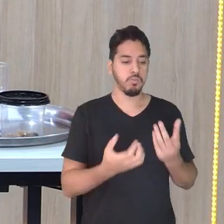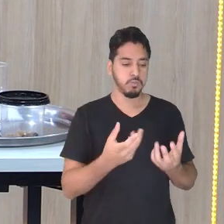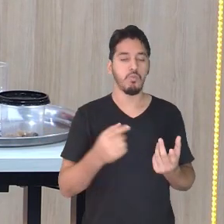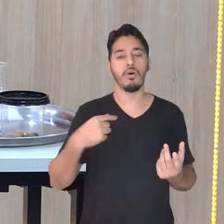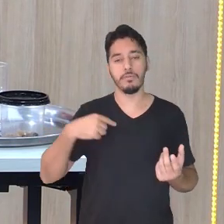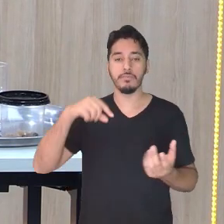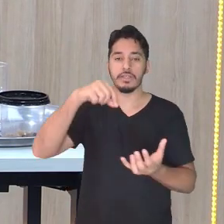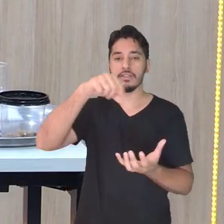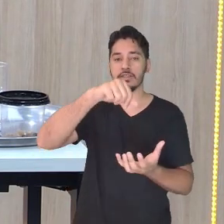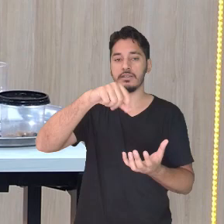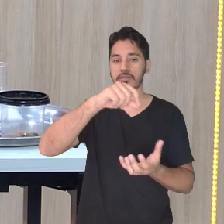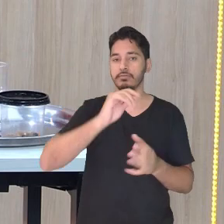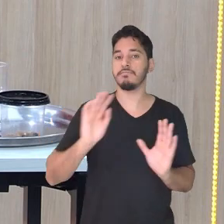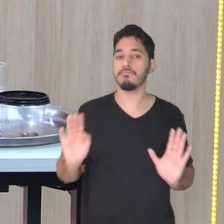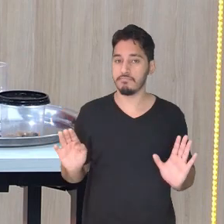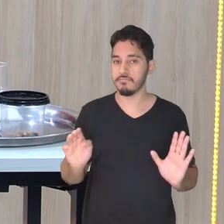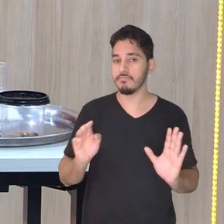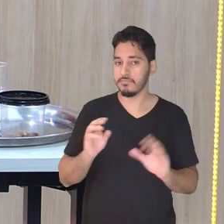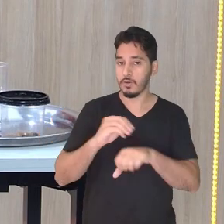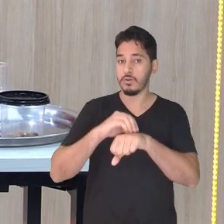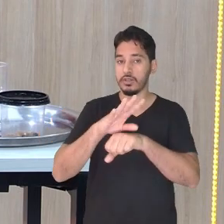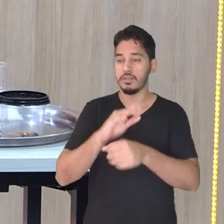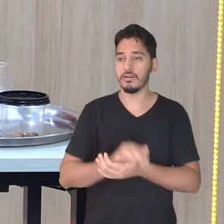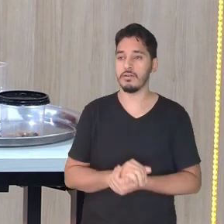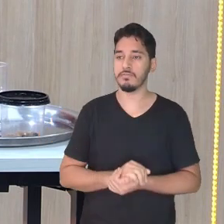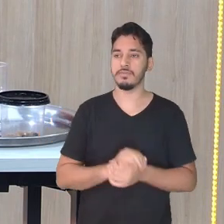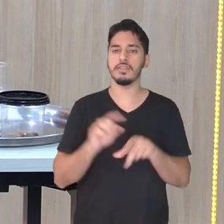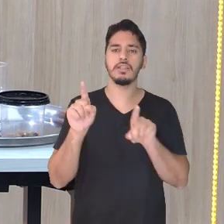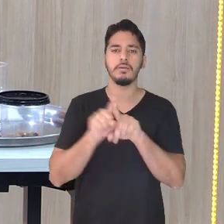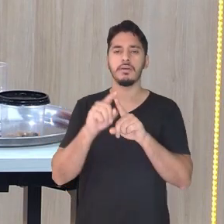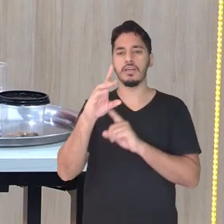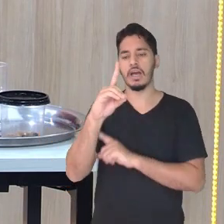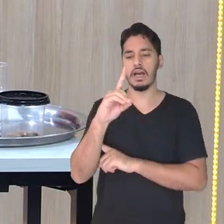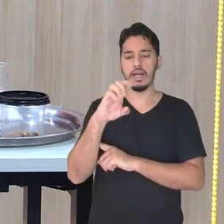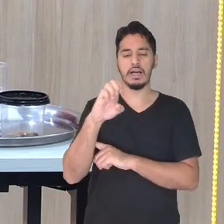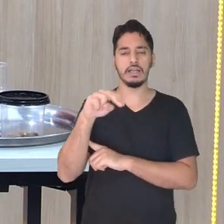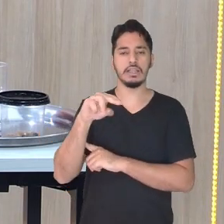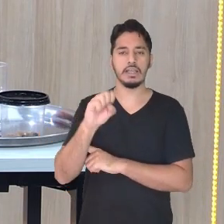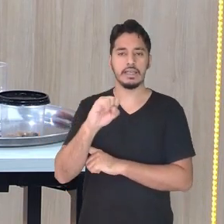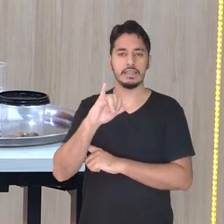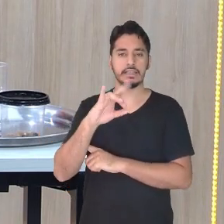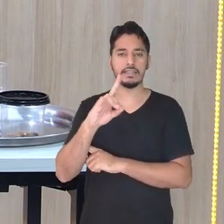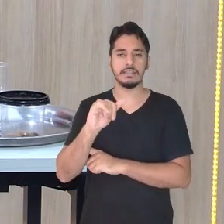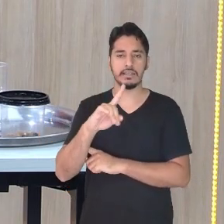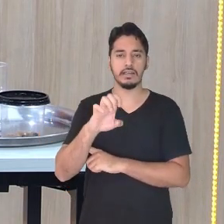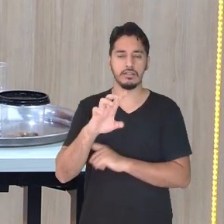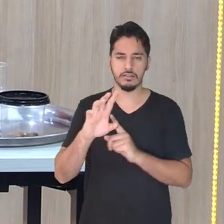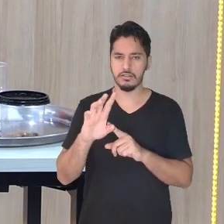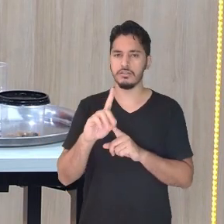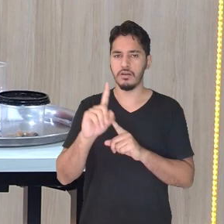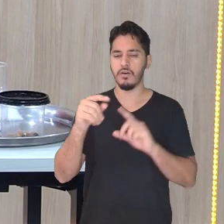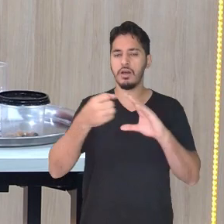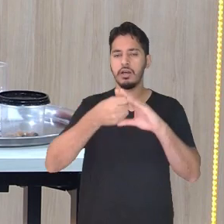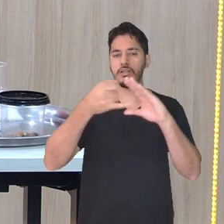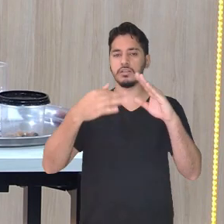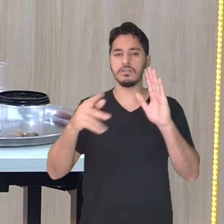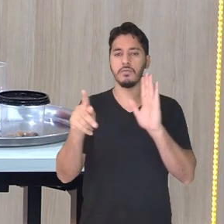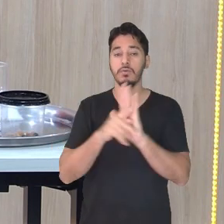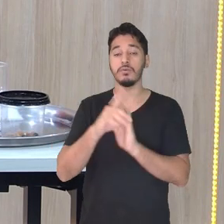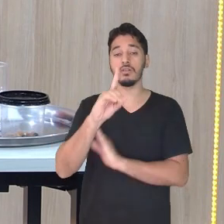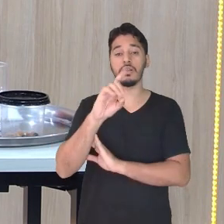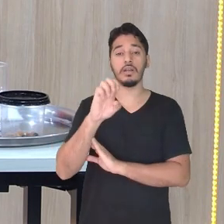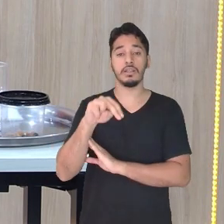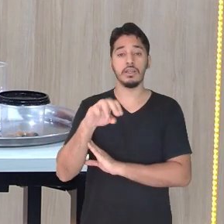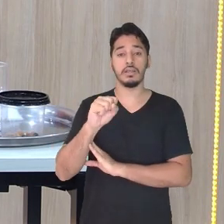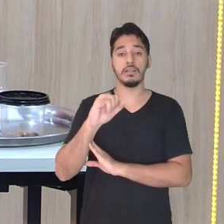questão aí do gás. Outra propriedade é a densidade. Então apresenta característica muito própria da